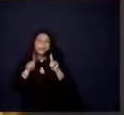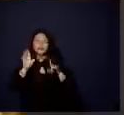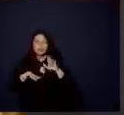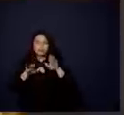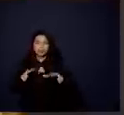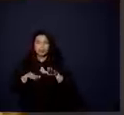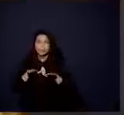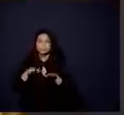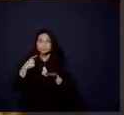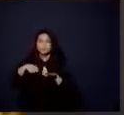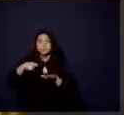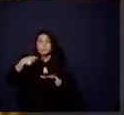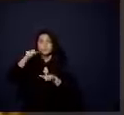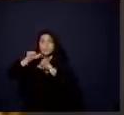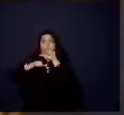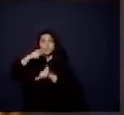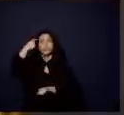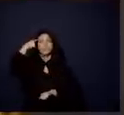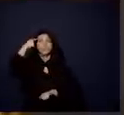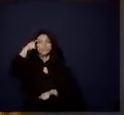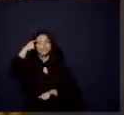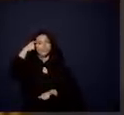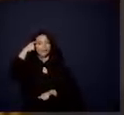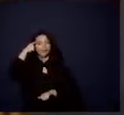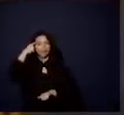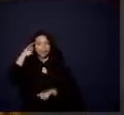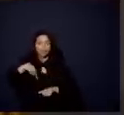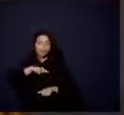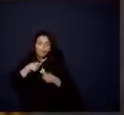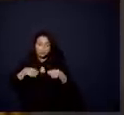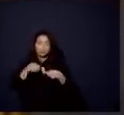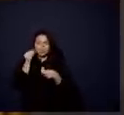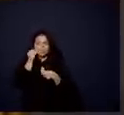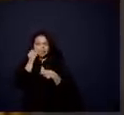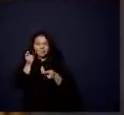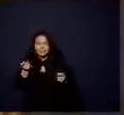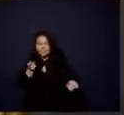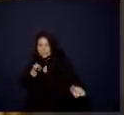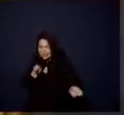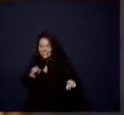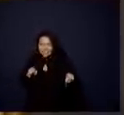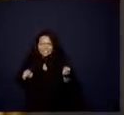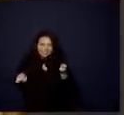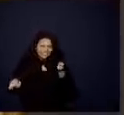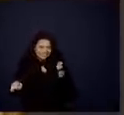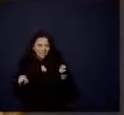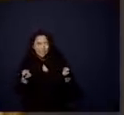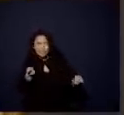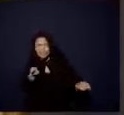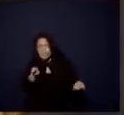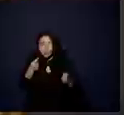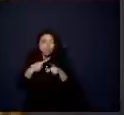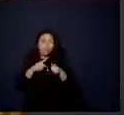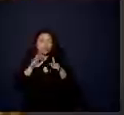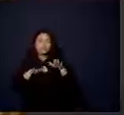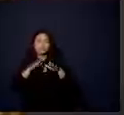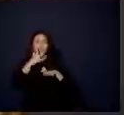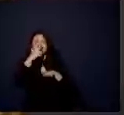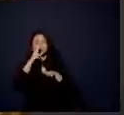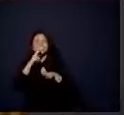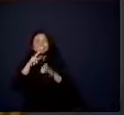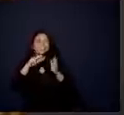vezes ele tá é né ele não tá bem esticado ali às vezes ele tem ele tá amarrotado né então acho que